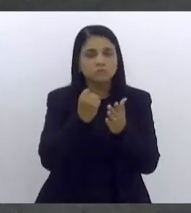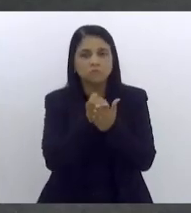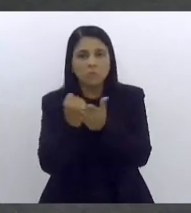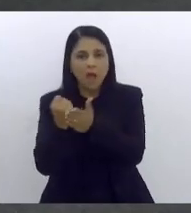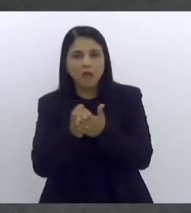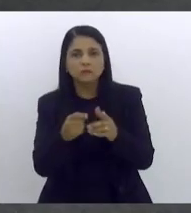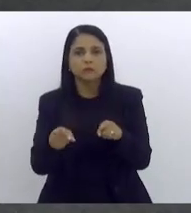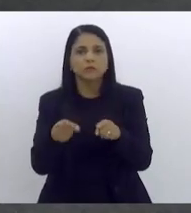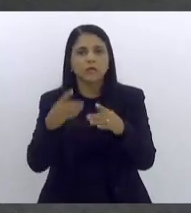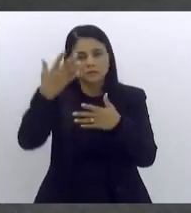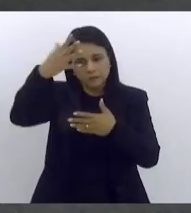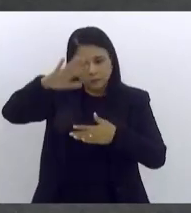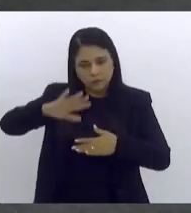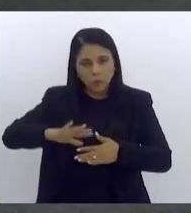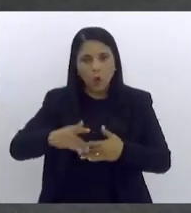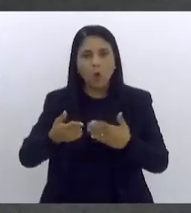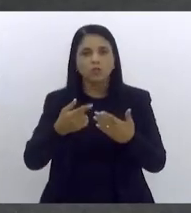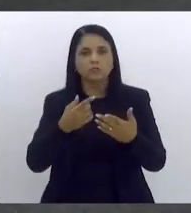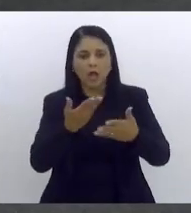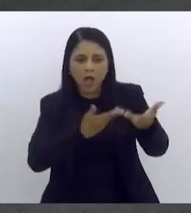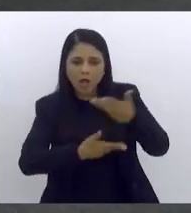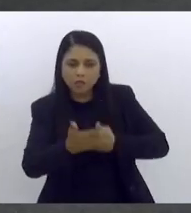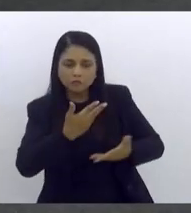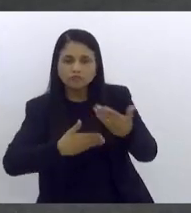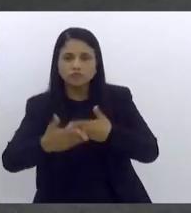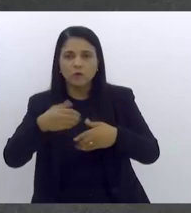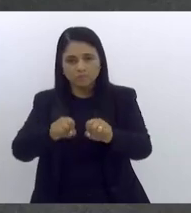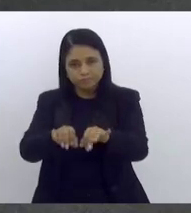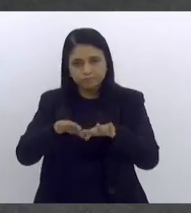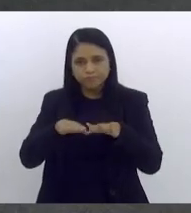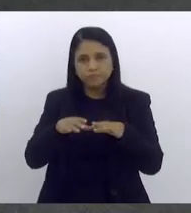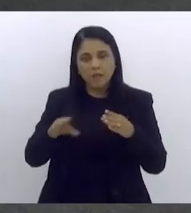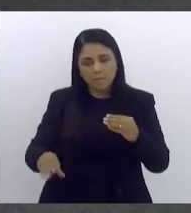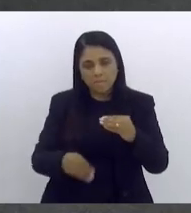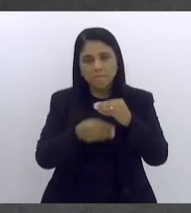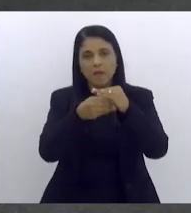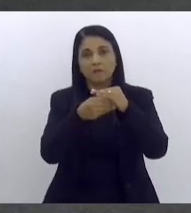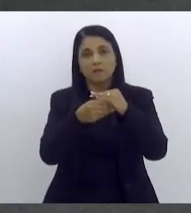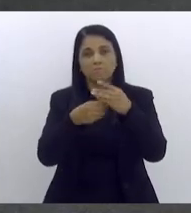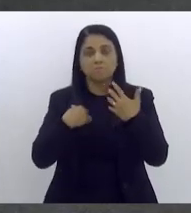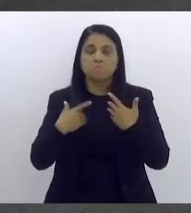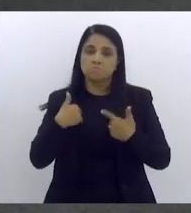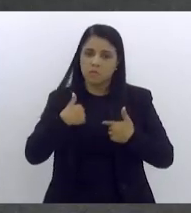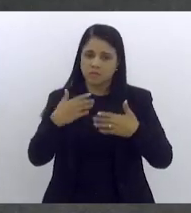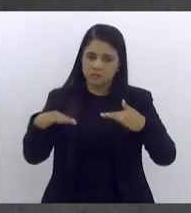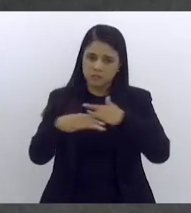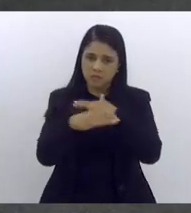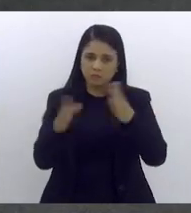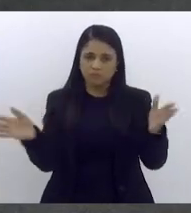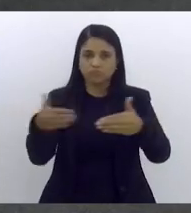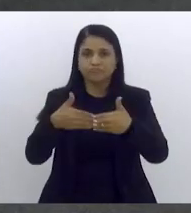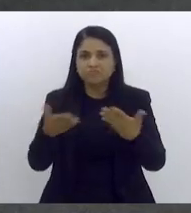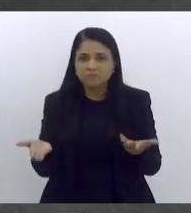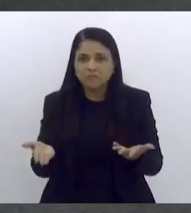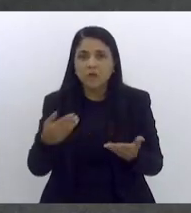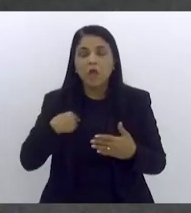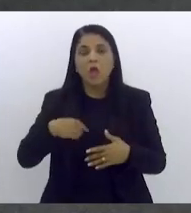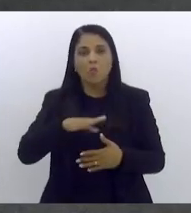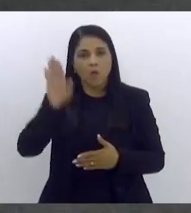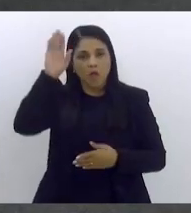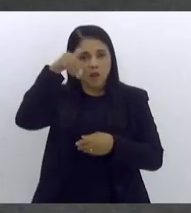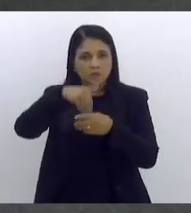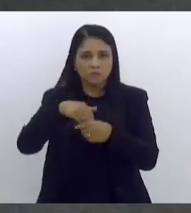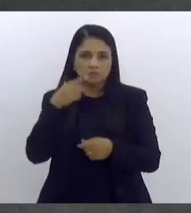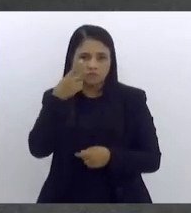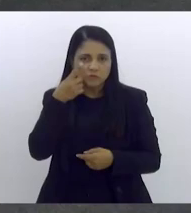acordo e projeto para o novo PAC, articular a emenda parlamentar. Senão minha cidade vai acabar. Enquanto eu for deputado, eleito por Petrópolis,